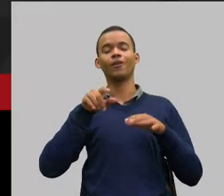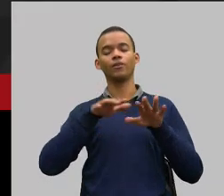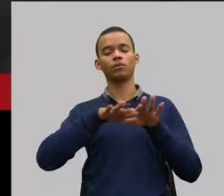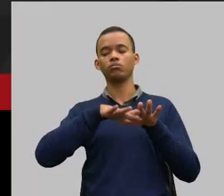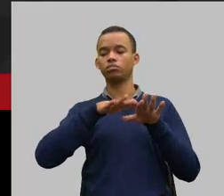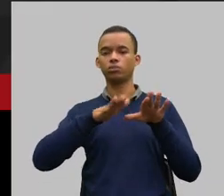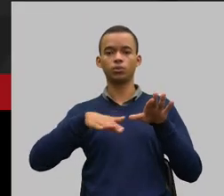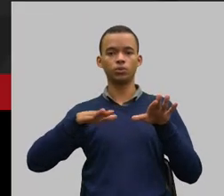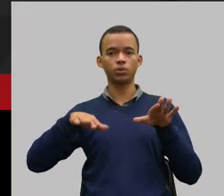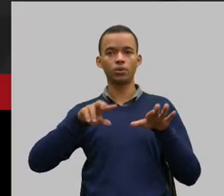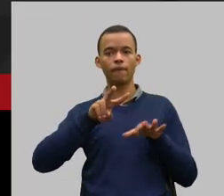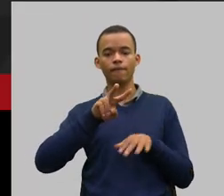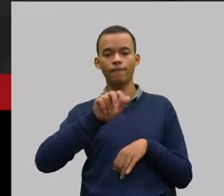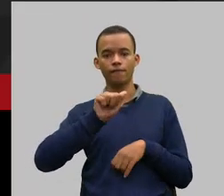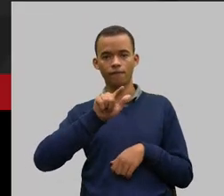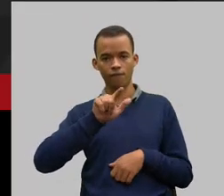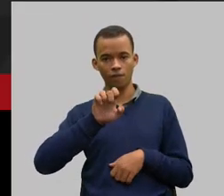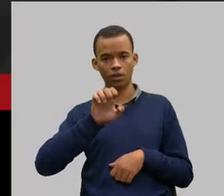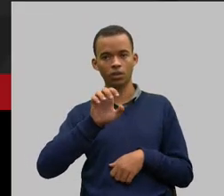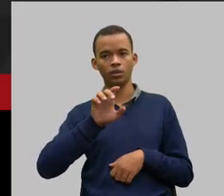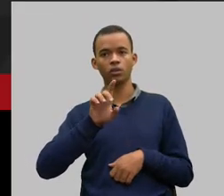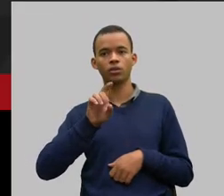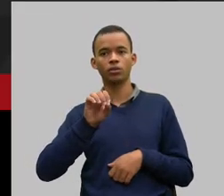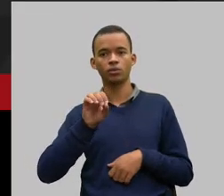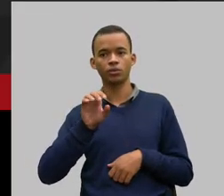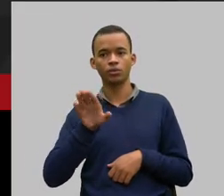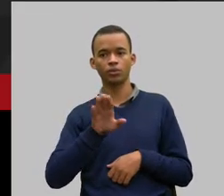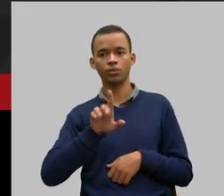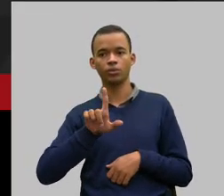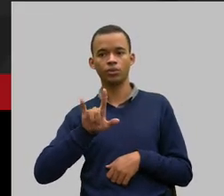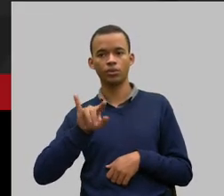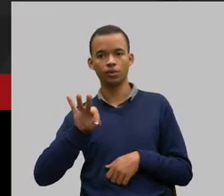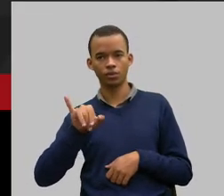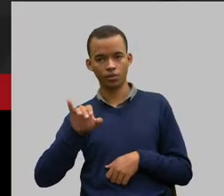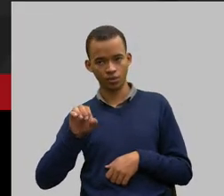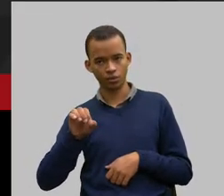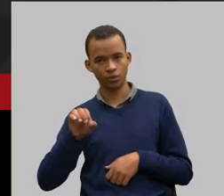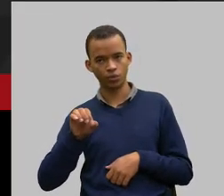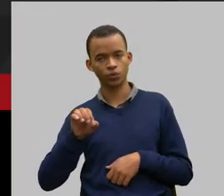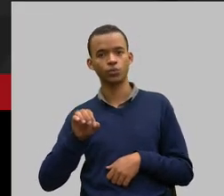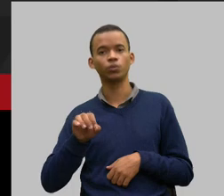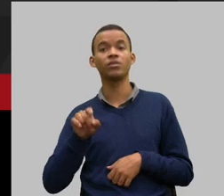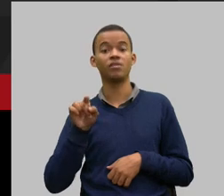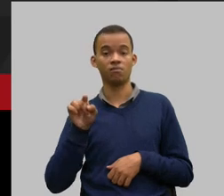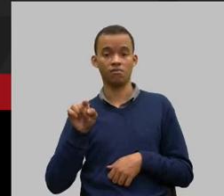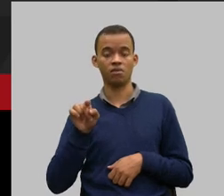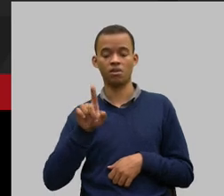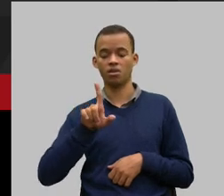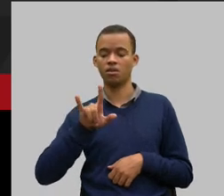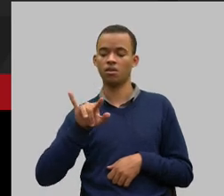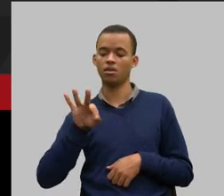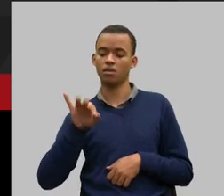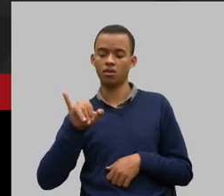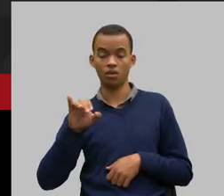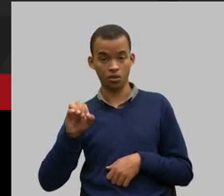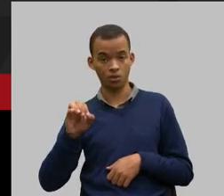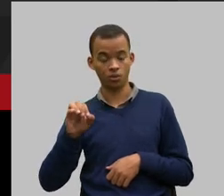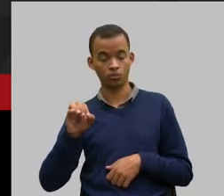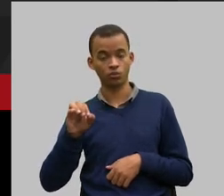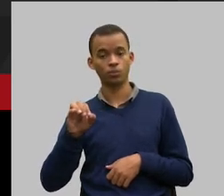que era um ativo mineral que debaixo da terra não tinha valor